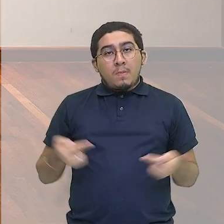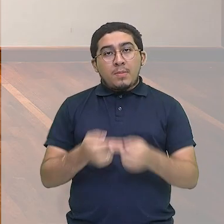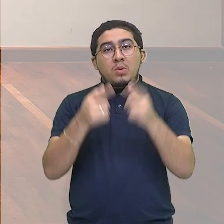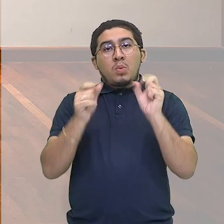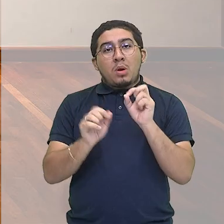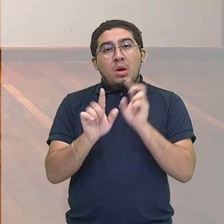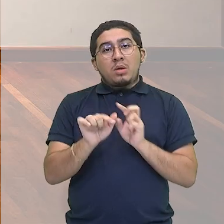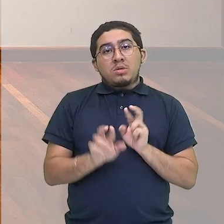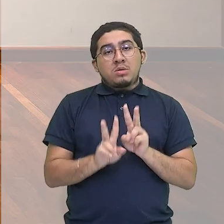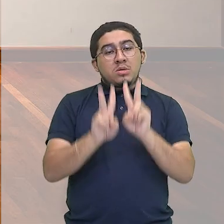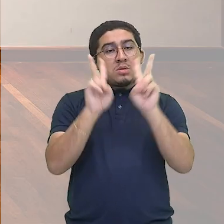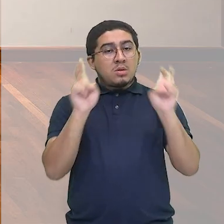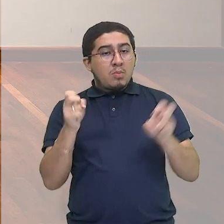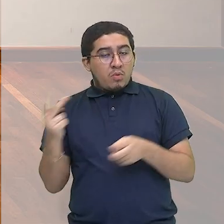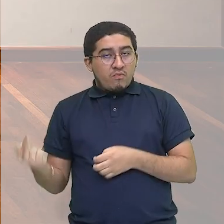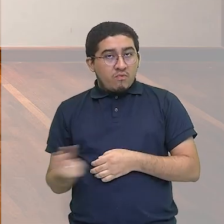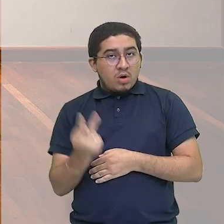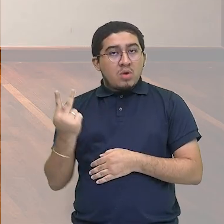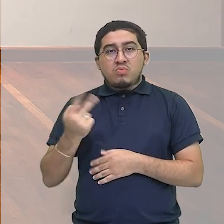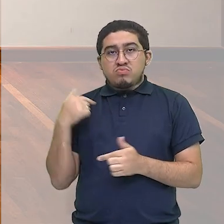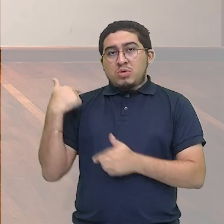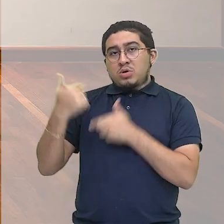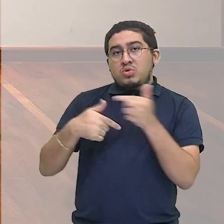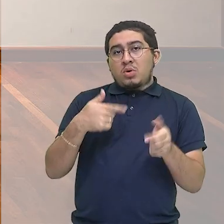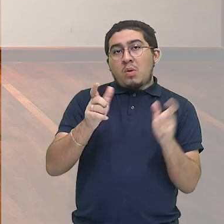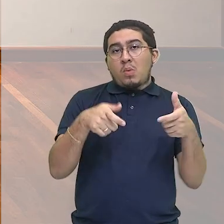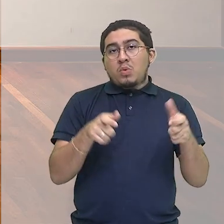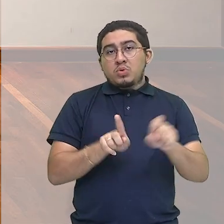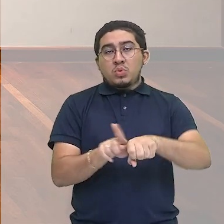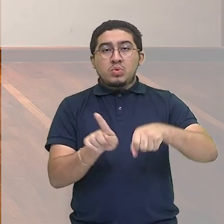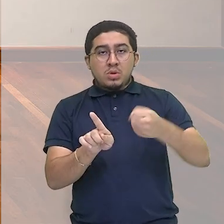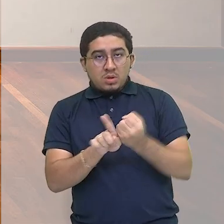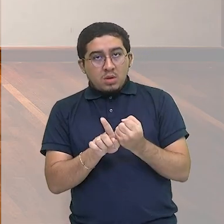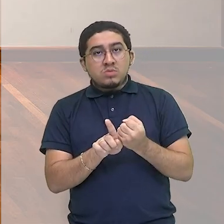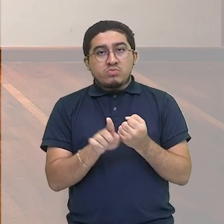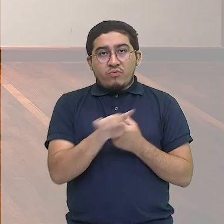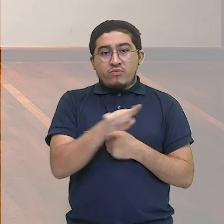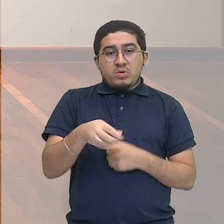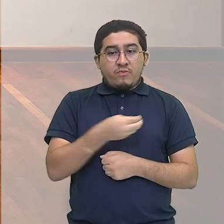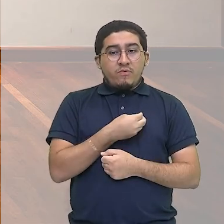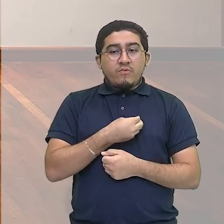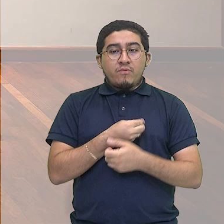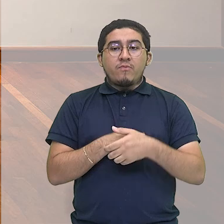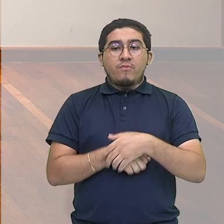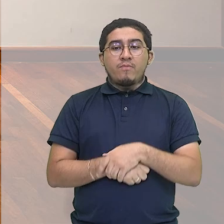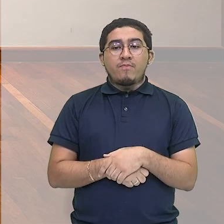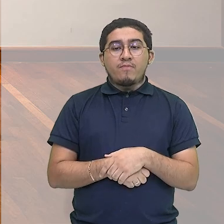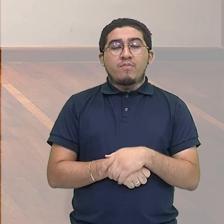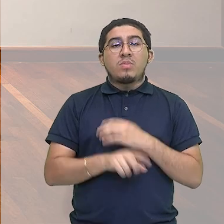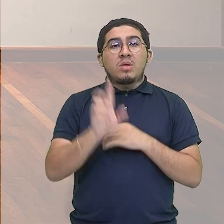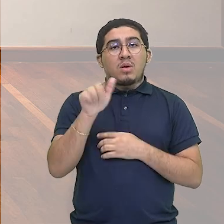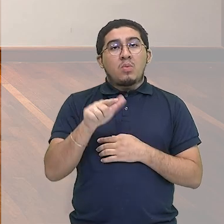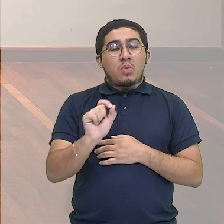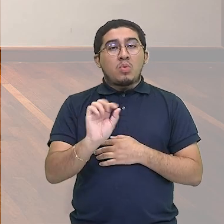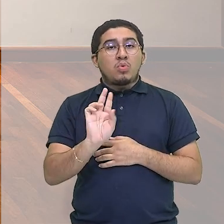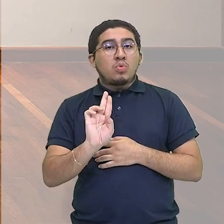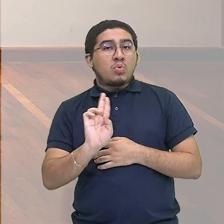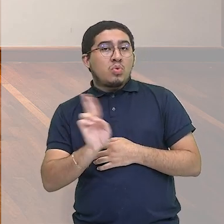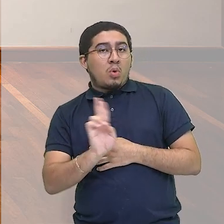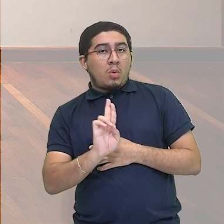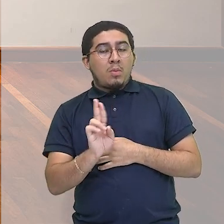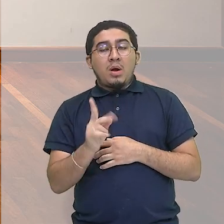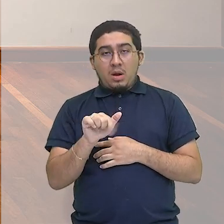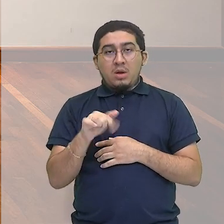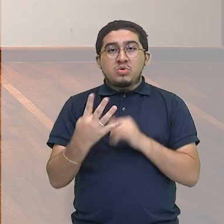de valores tradicionais, né, da sociedade, da sociedade onde você vive. Então, essas aí são chamadas as